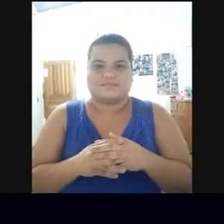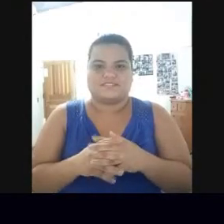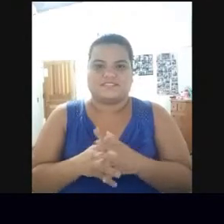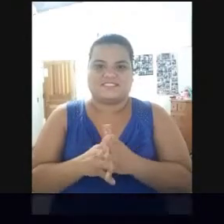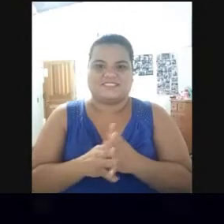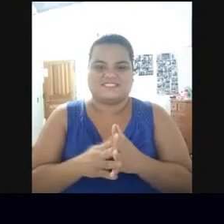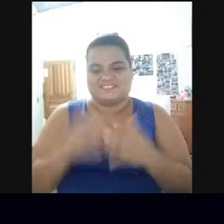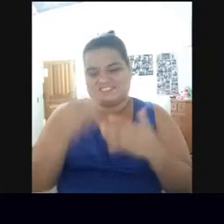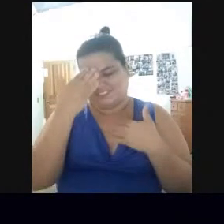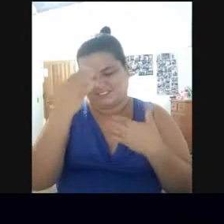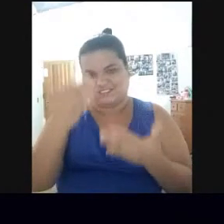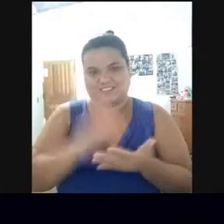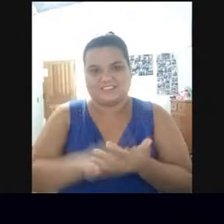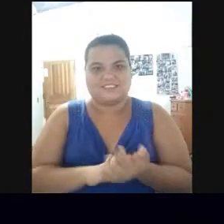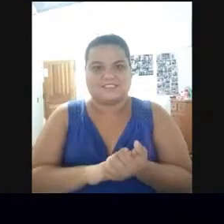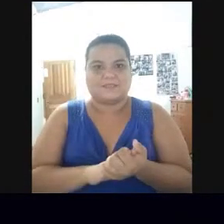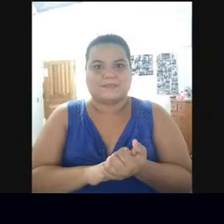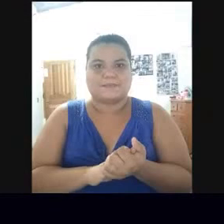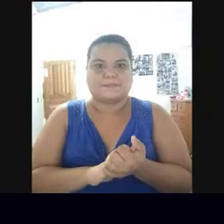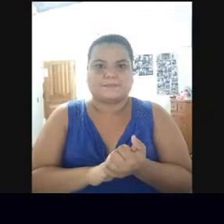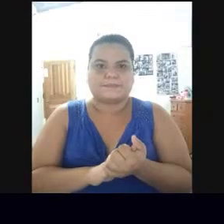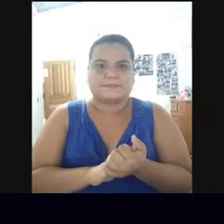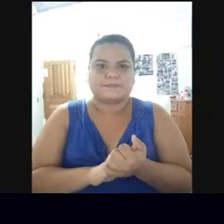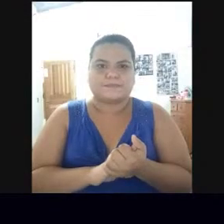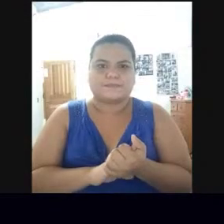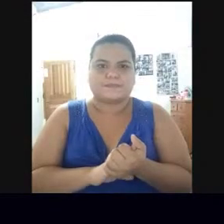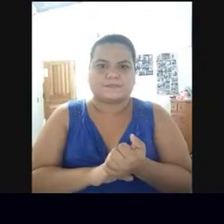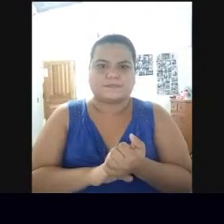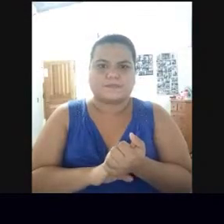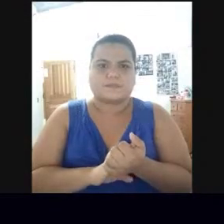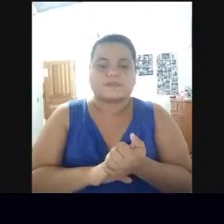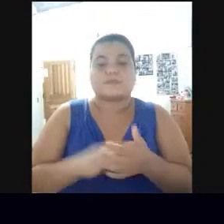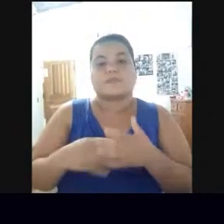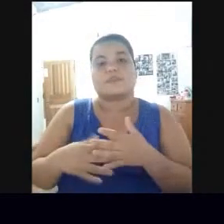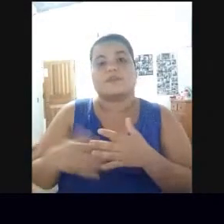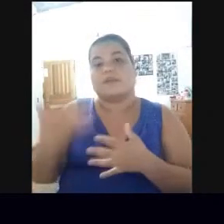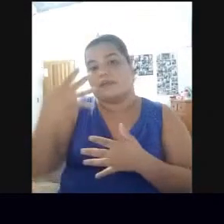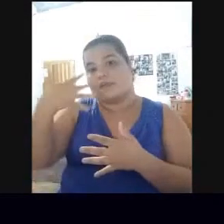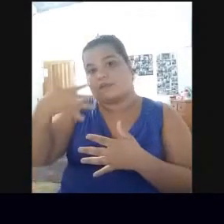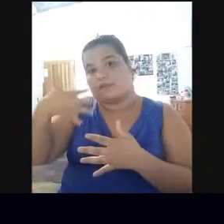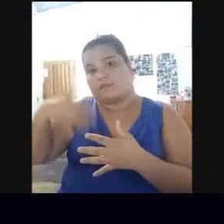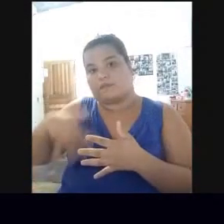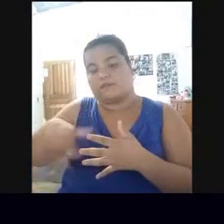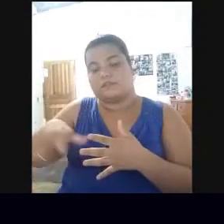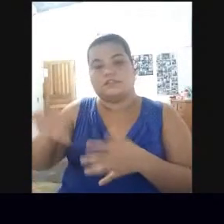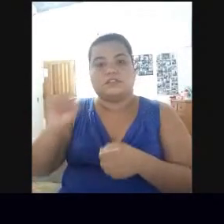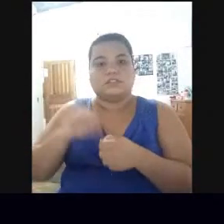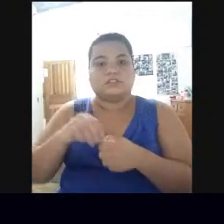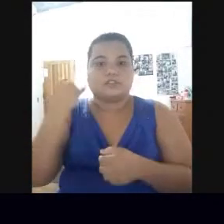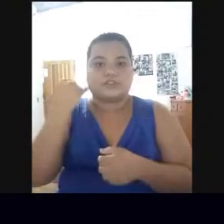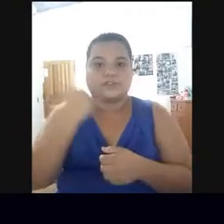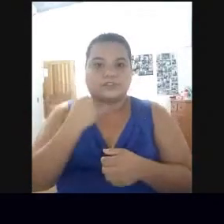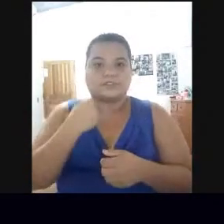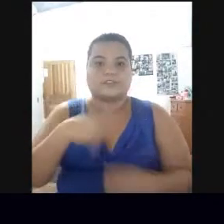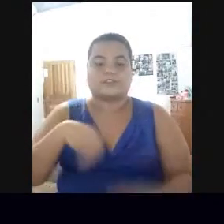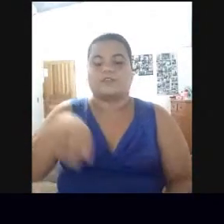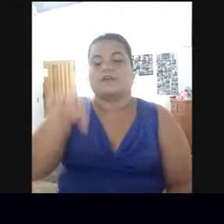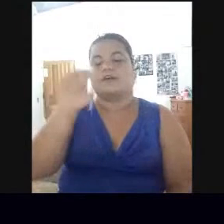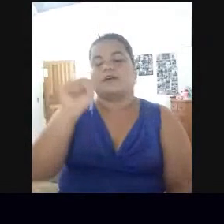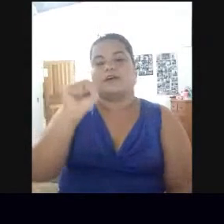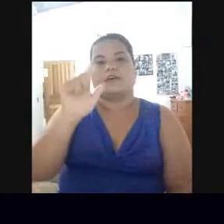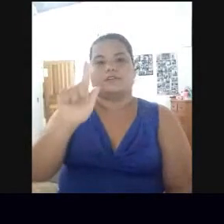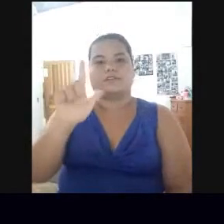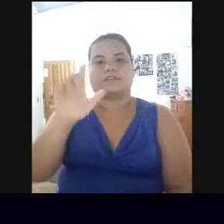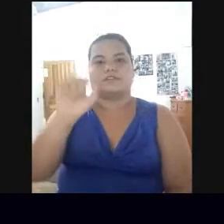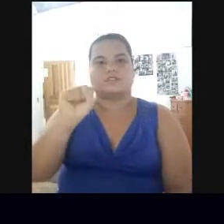Obrigada. Próxima. Crianças que seguem a dieta SGSC podem apresentar uma